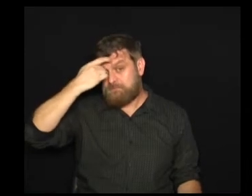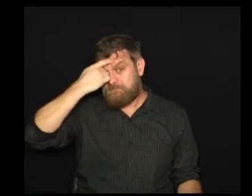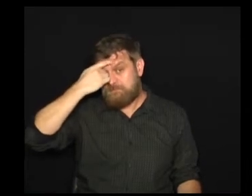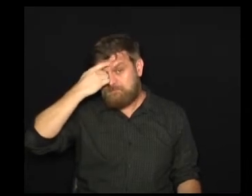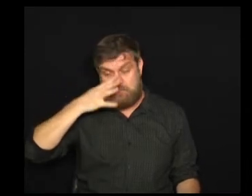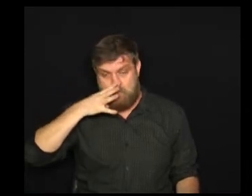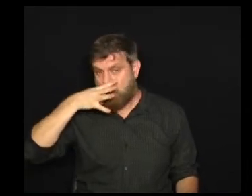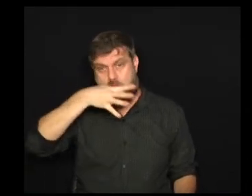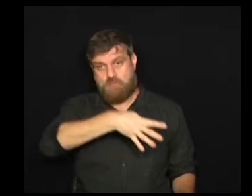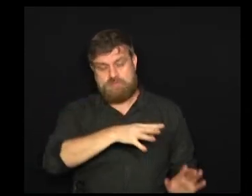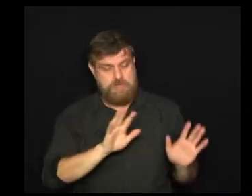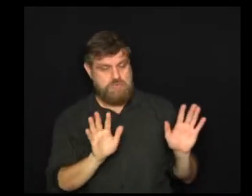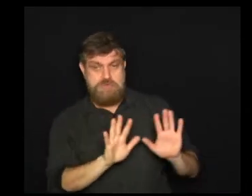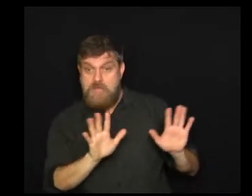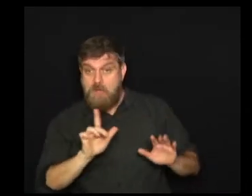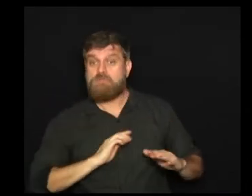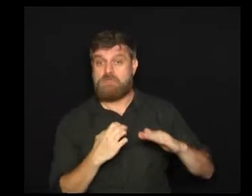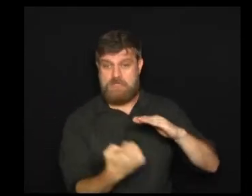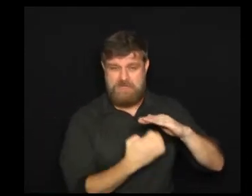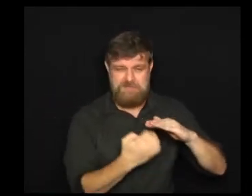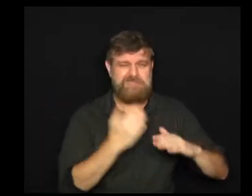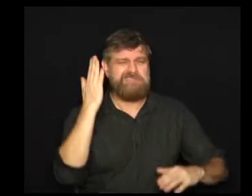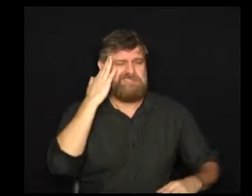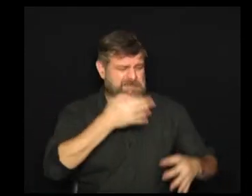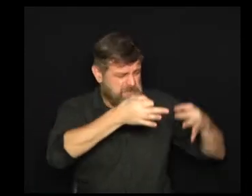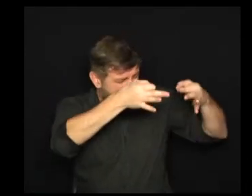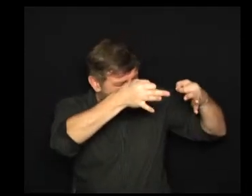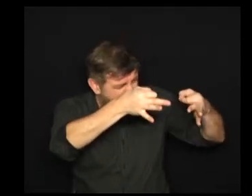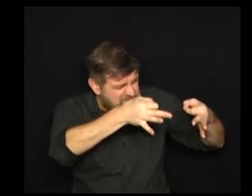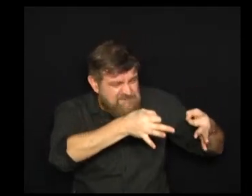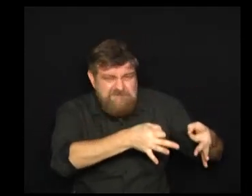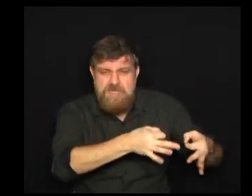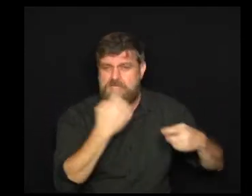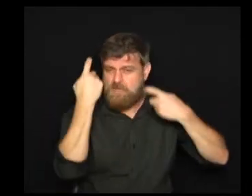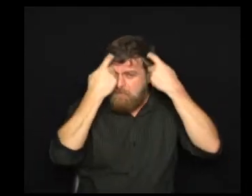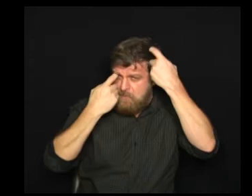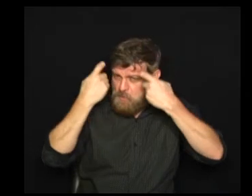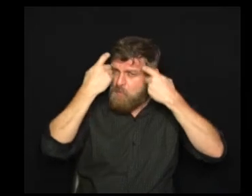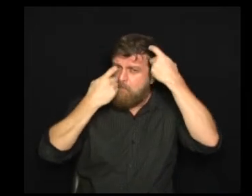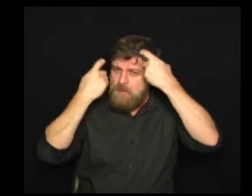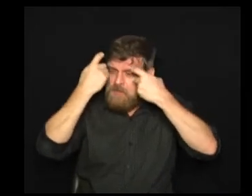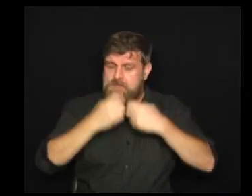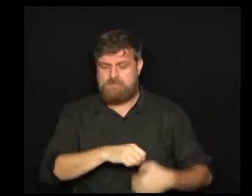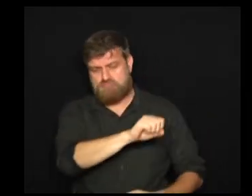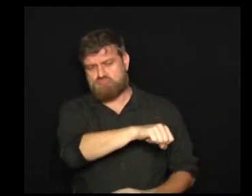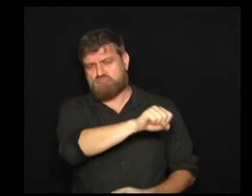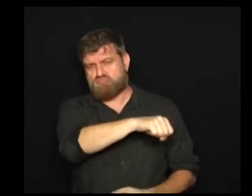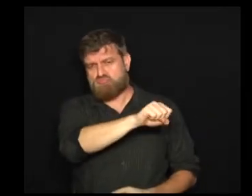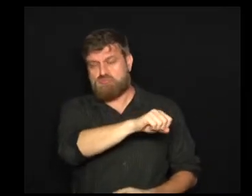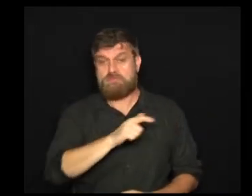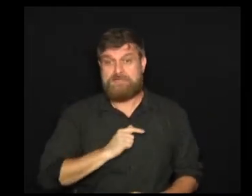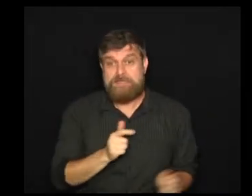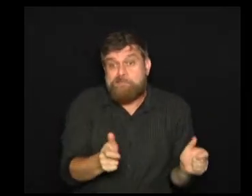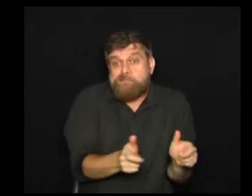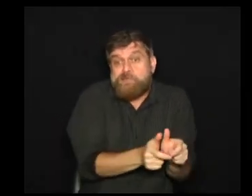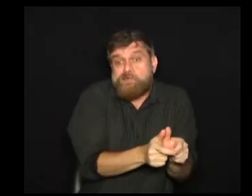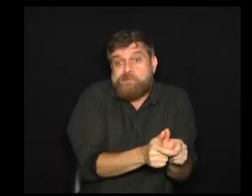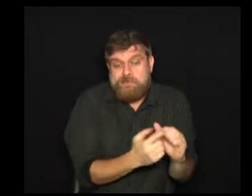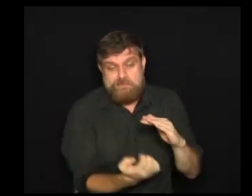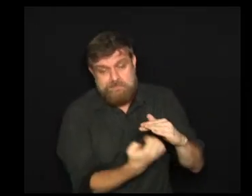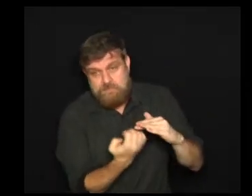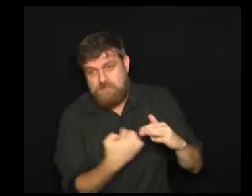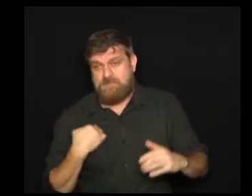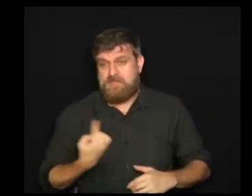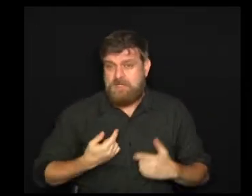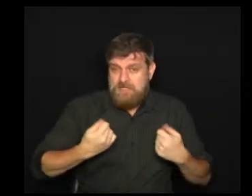falando de forma generalizada, porque tem empresas que a gente sabe que são boas, que se preocupam com isso, mas são a minoria, infelizmente. Então a gente tem